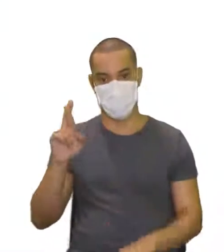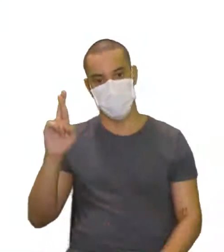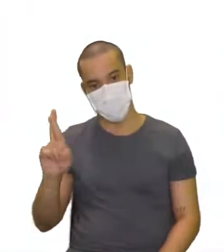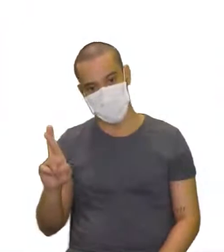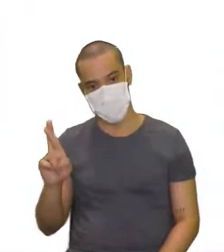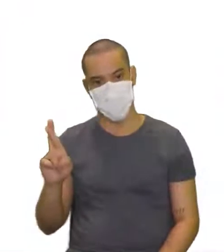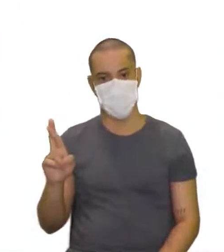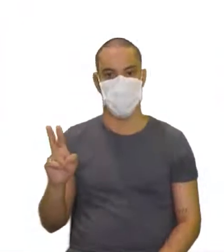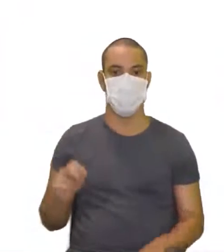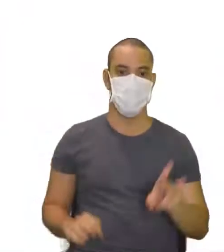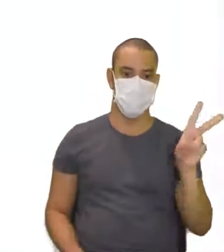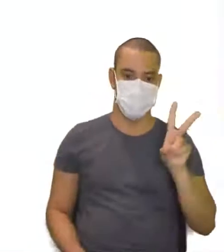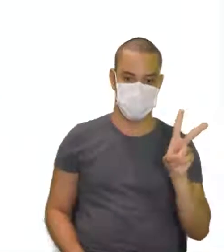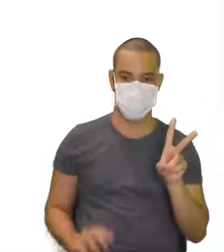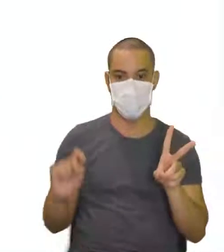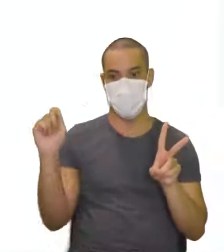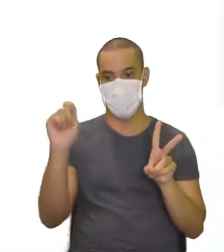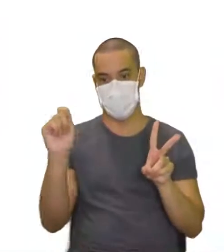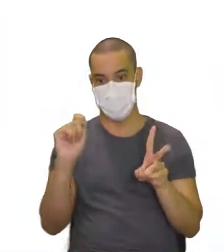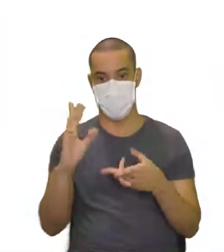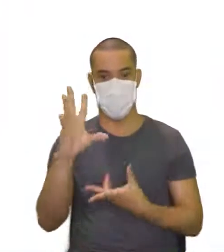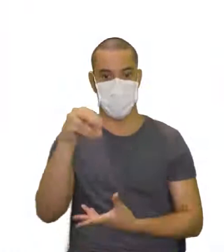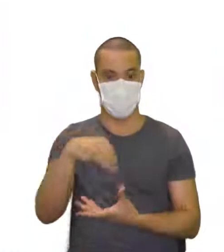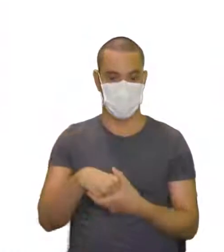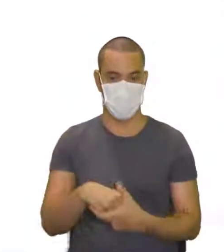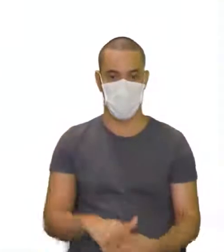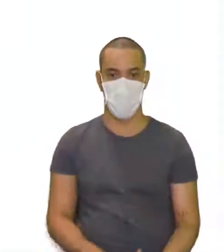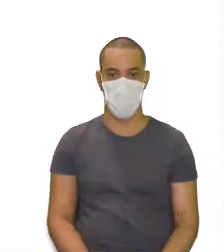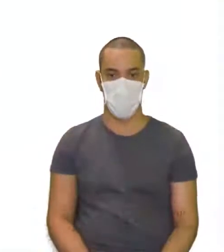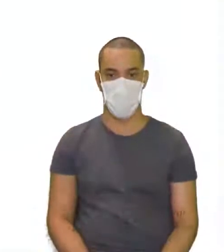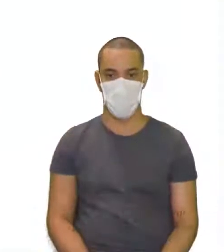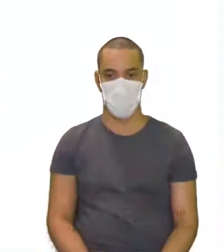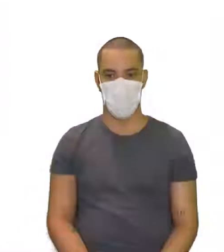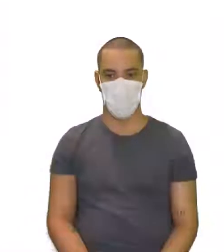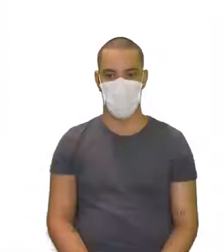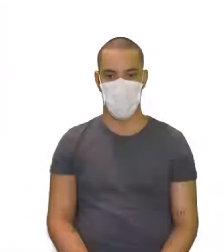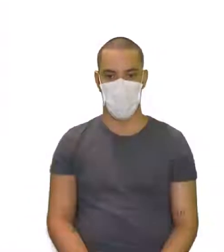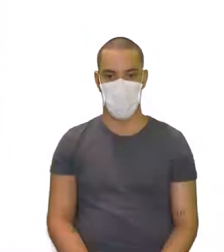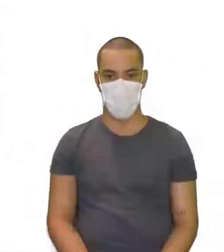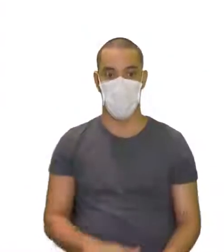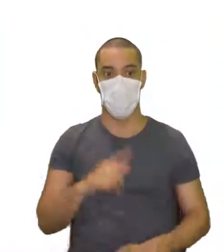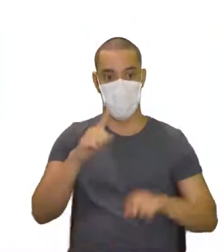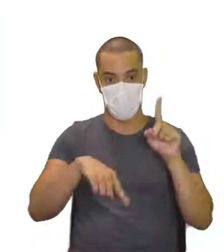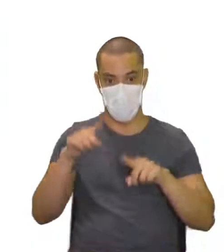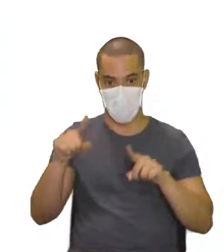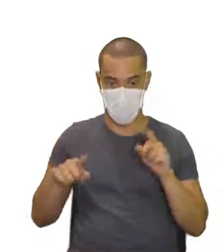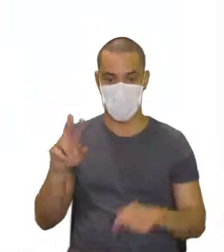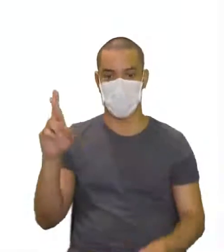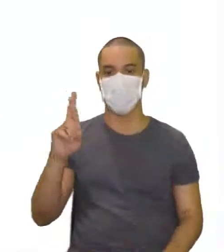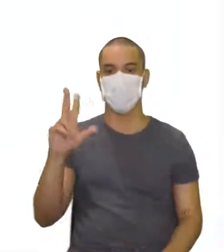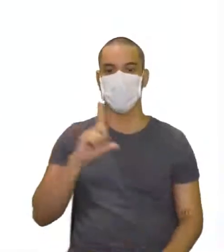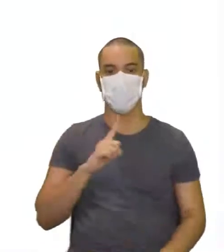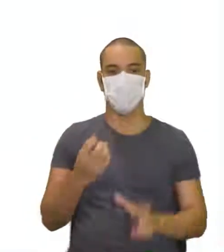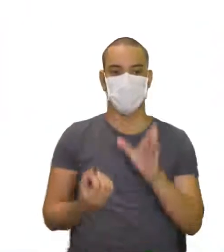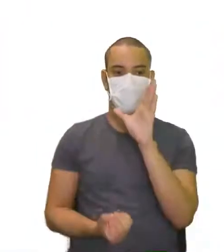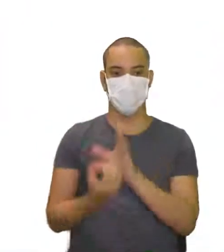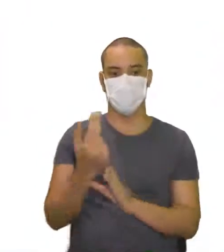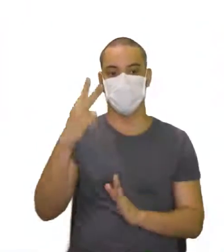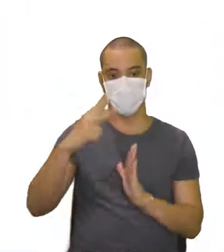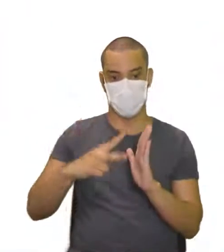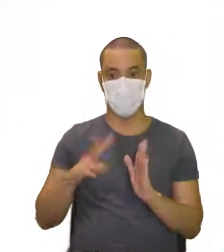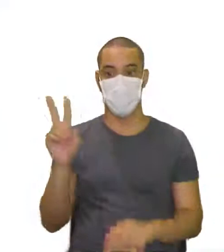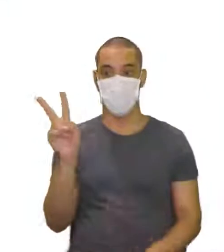eu vou variar a corrente que passa pelo circuito. Bom, ao variar os valores de R, foram obtidas leituras